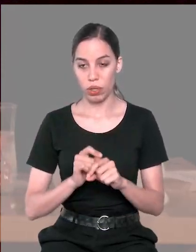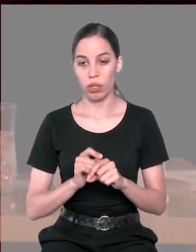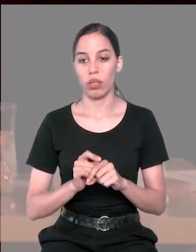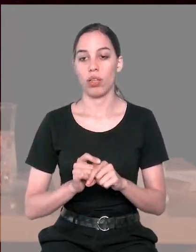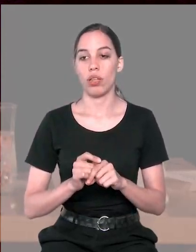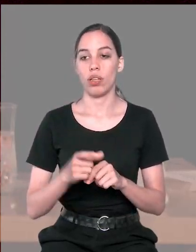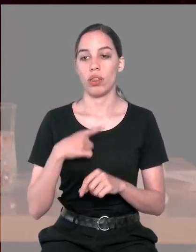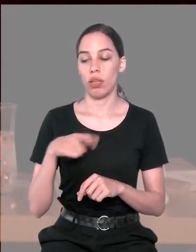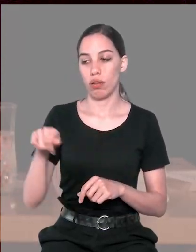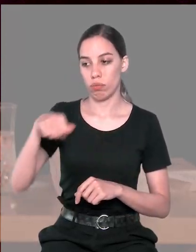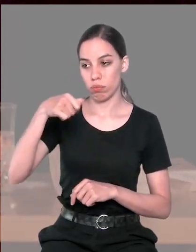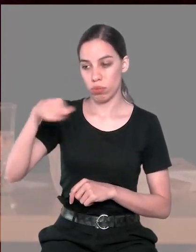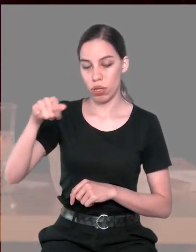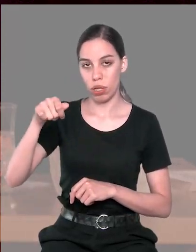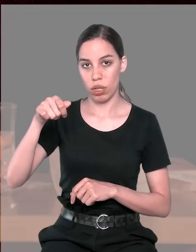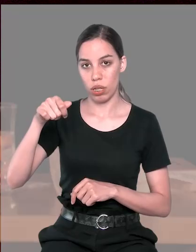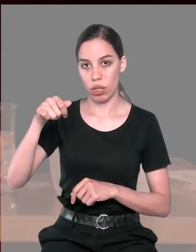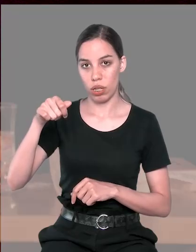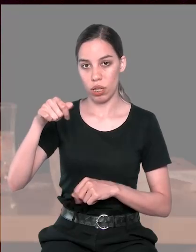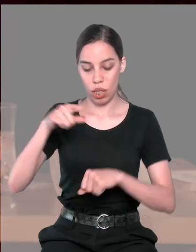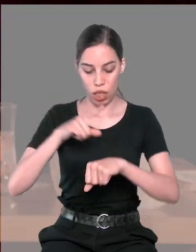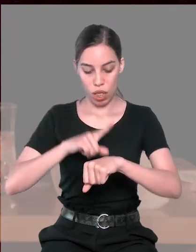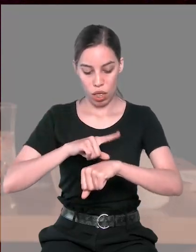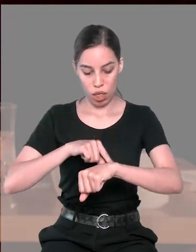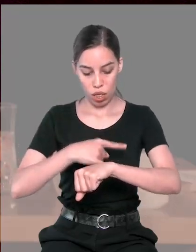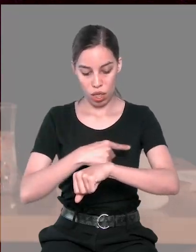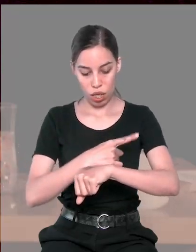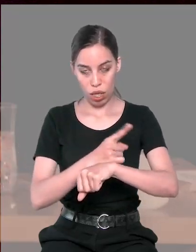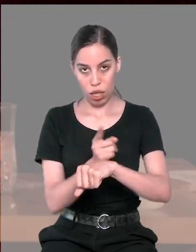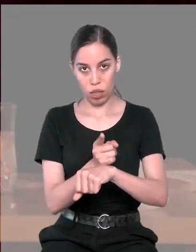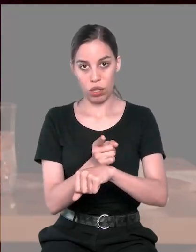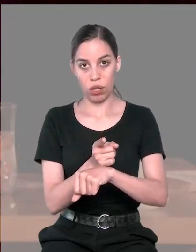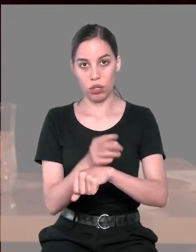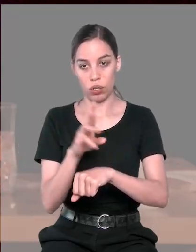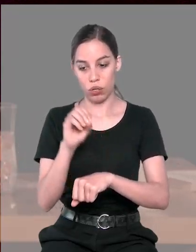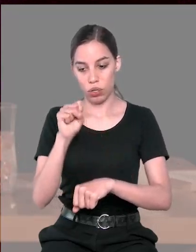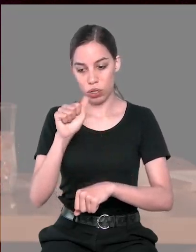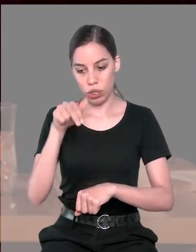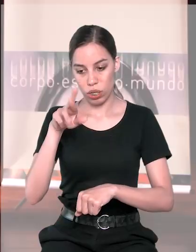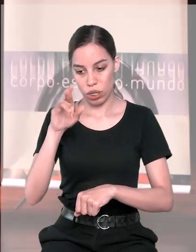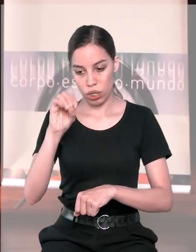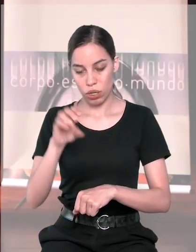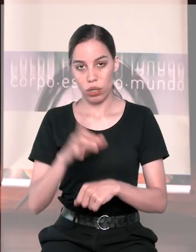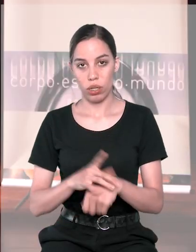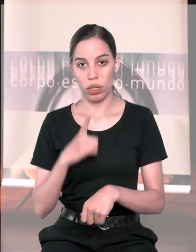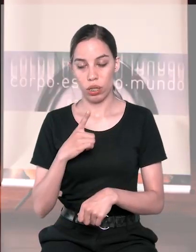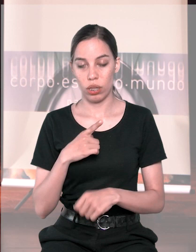que se chama O Relógio do Rosário, que é um grande comentário ao cemitério marinho do Valéry,